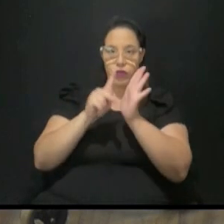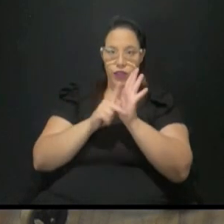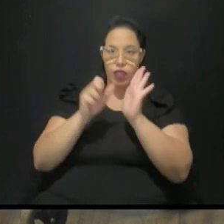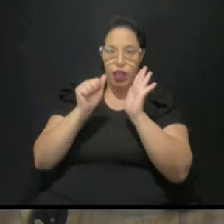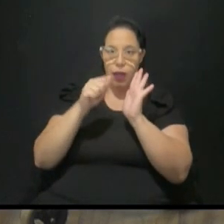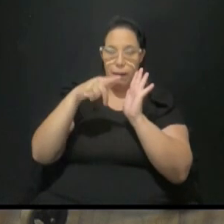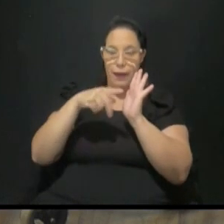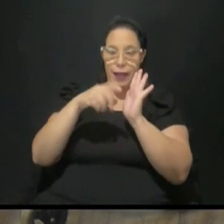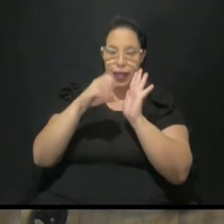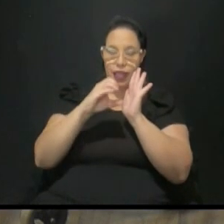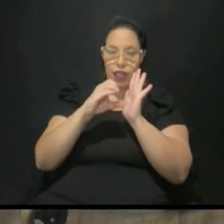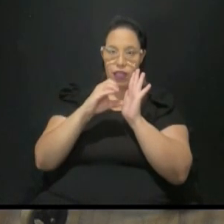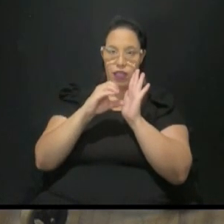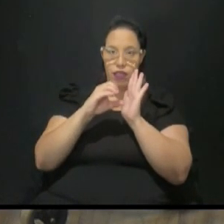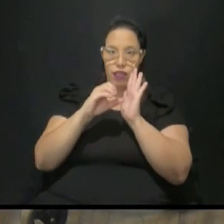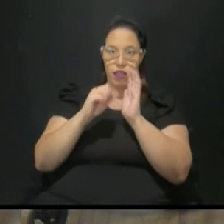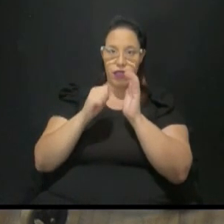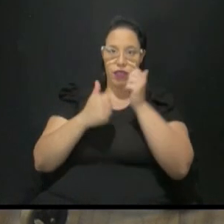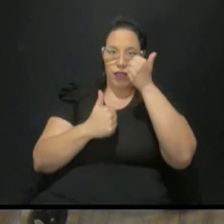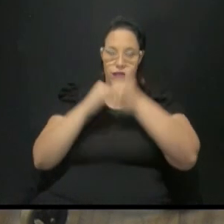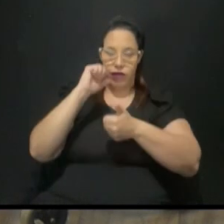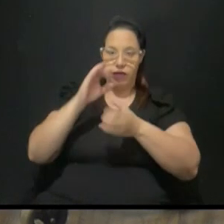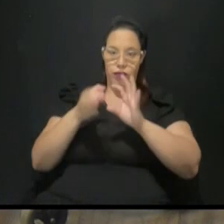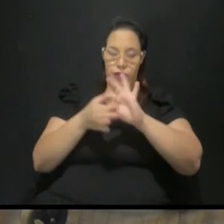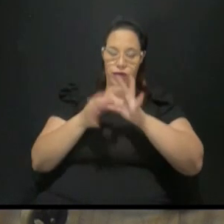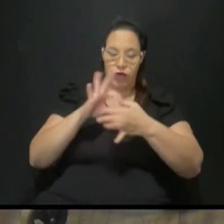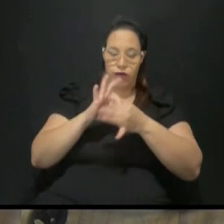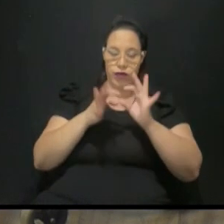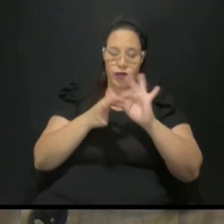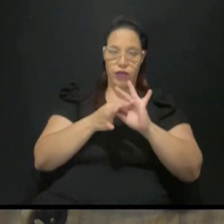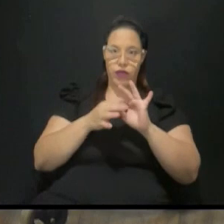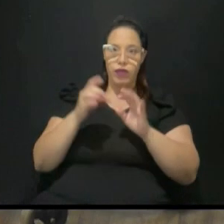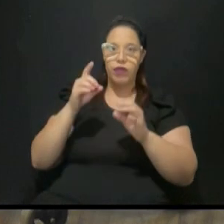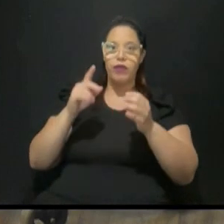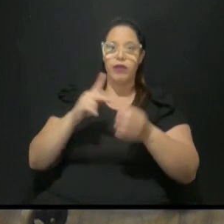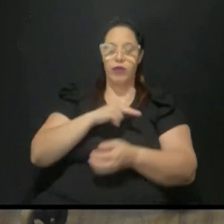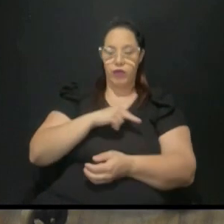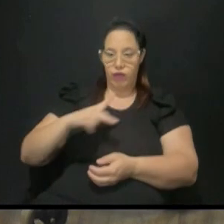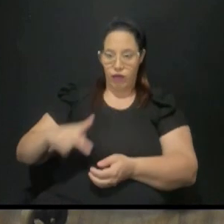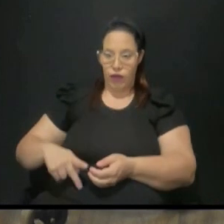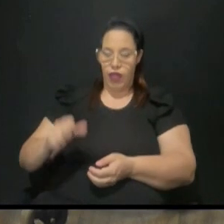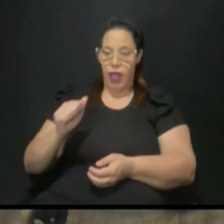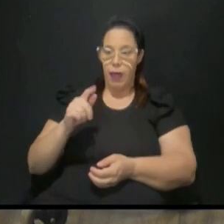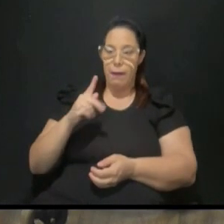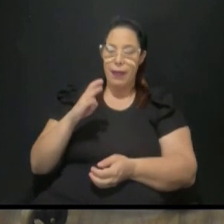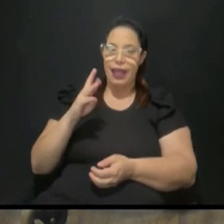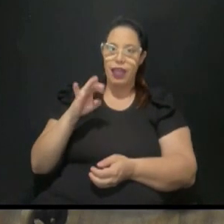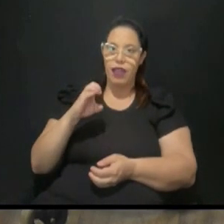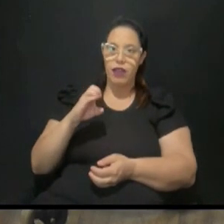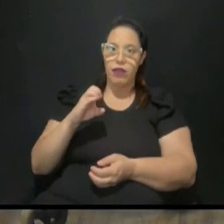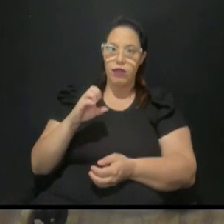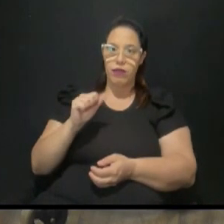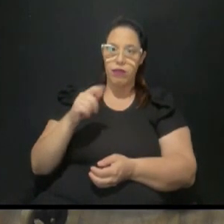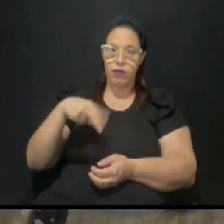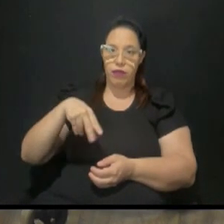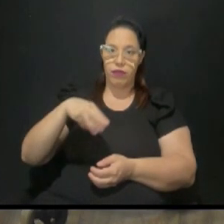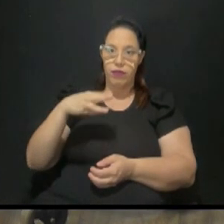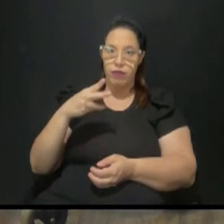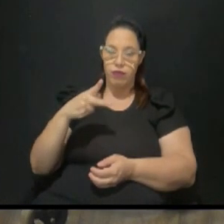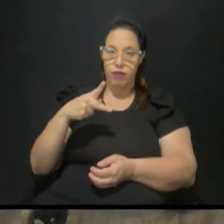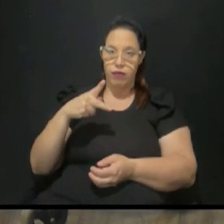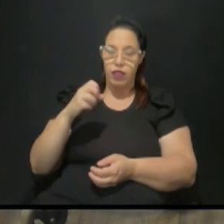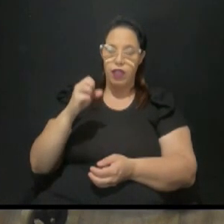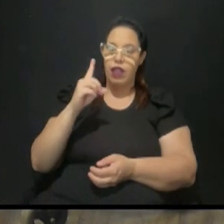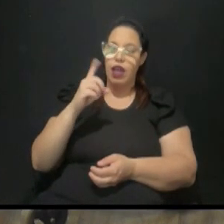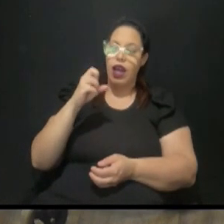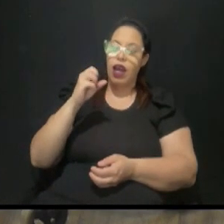Associação Paralímpica de Campinas, com o presidente da ADEACamp, a Associação de Esportes Adaptados de Campinas, Ademir Batista de